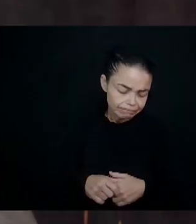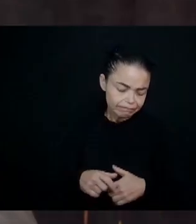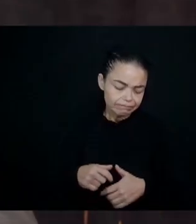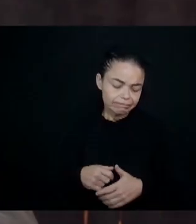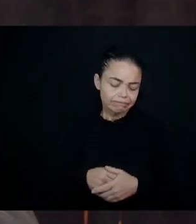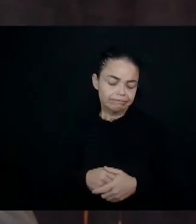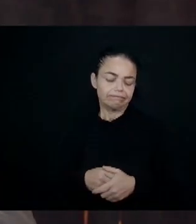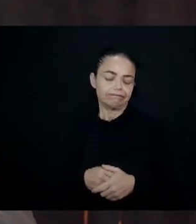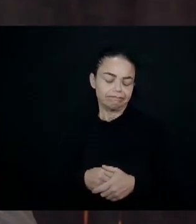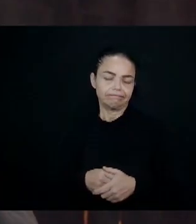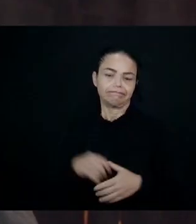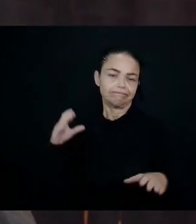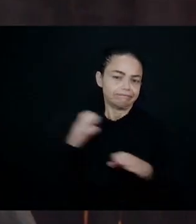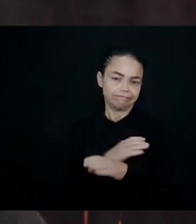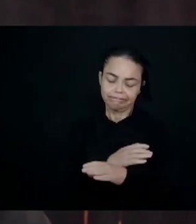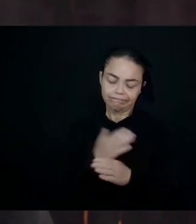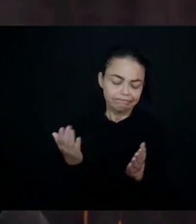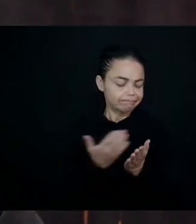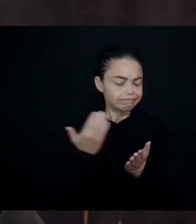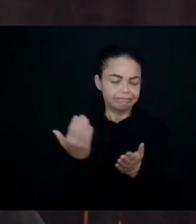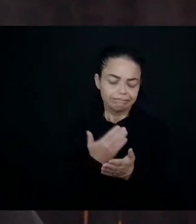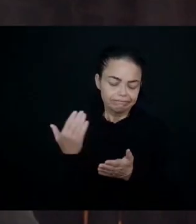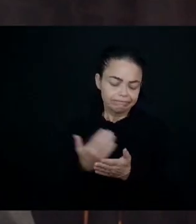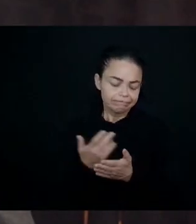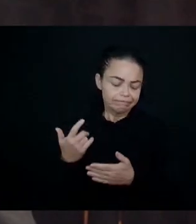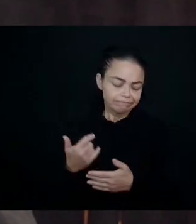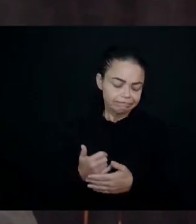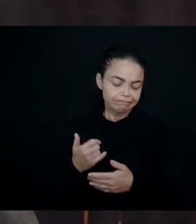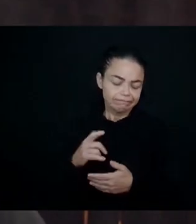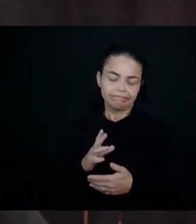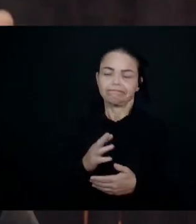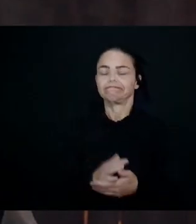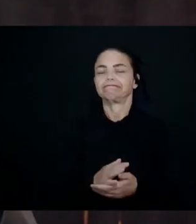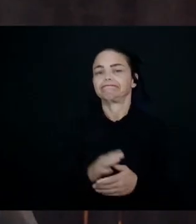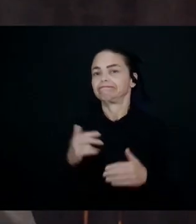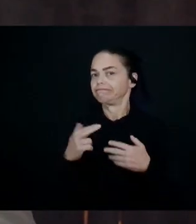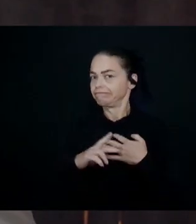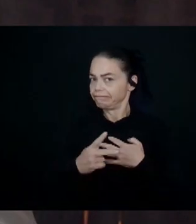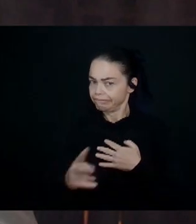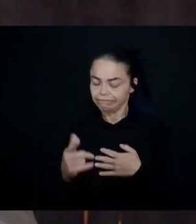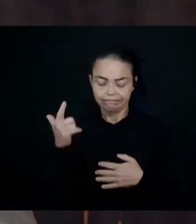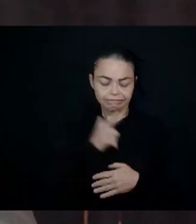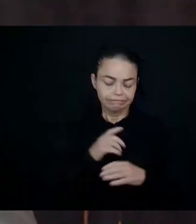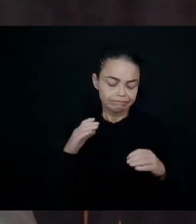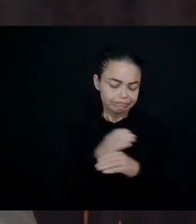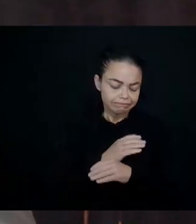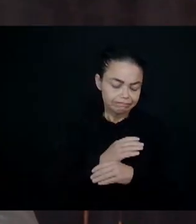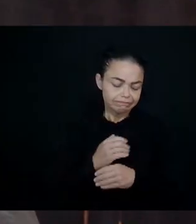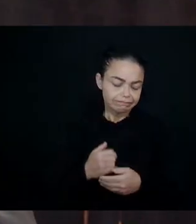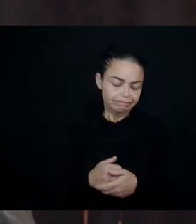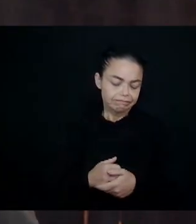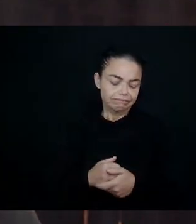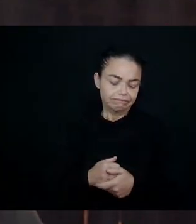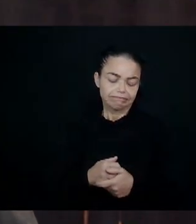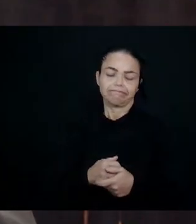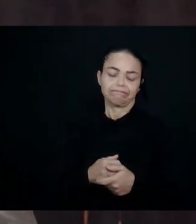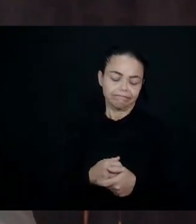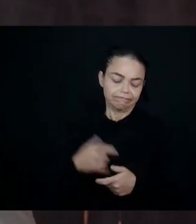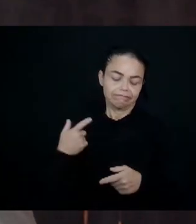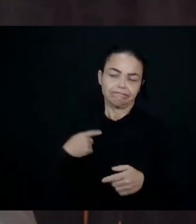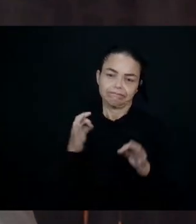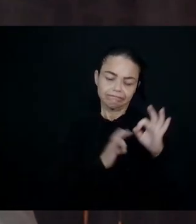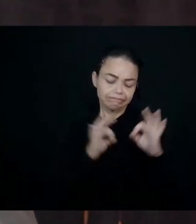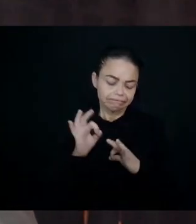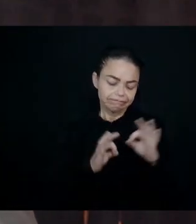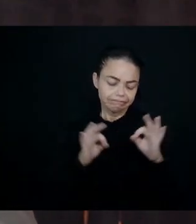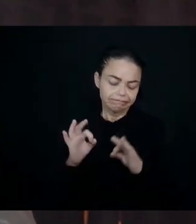completar o álbum. Sim. O álbum seria uma consequência de tudo isso, né? Completar o álbum seria a consequência de tudo isso. Mas preparar, principalmente